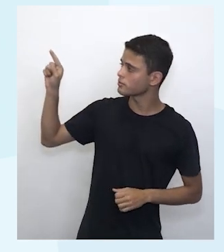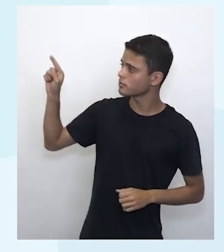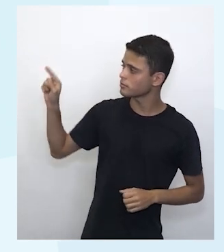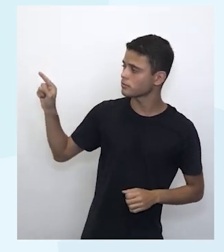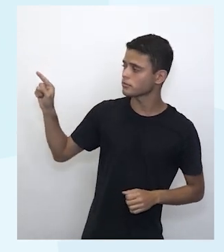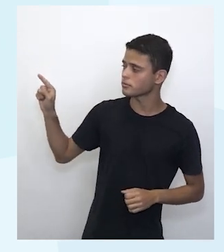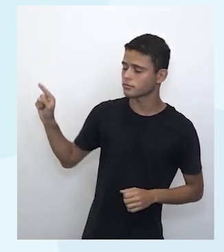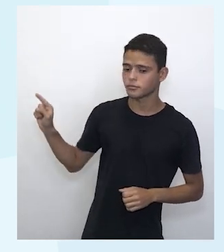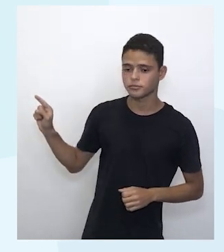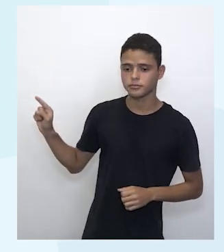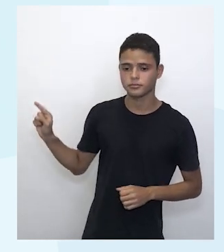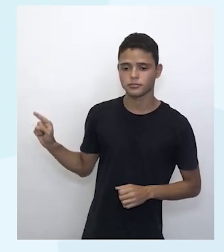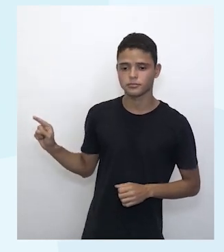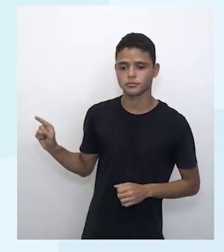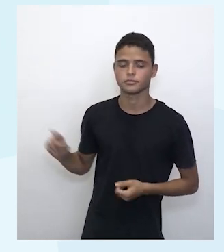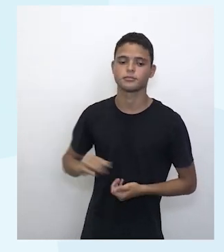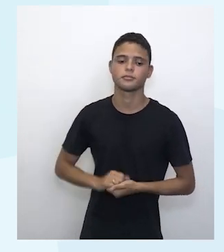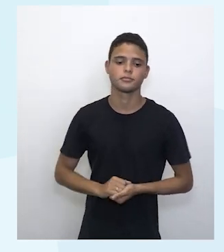Portuguesa,